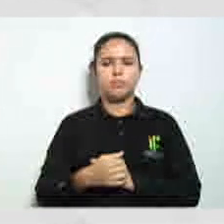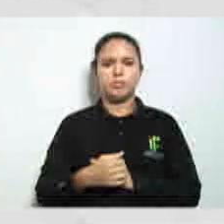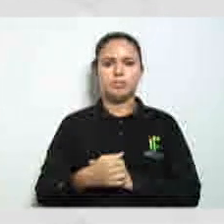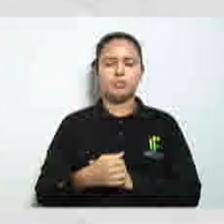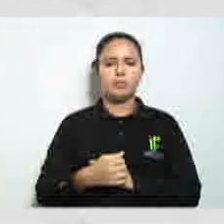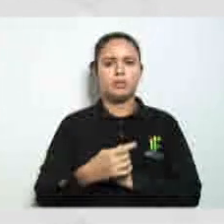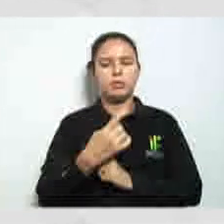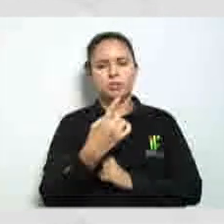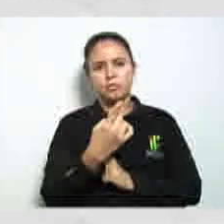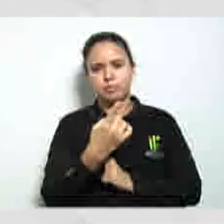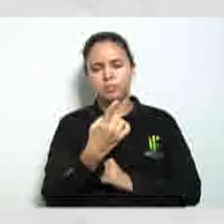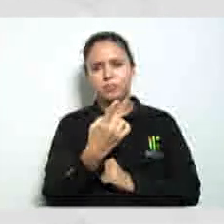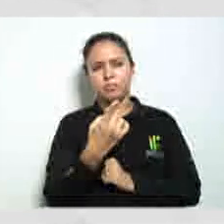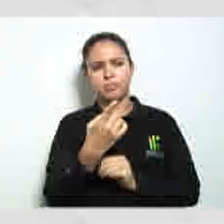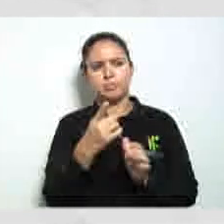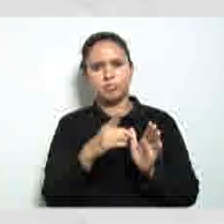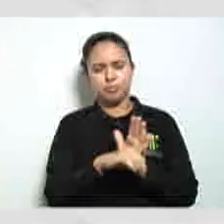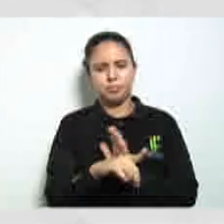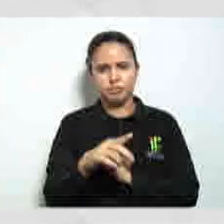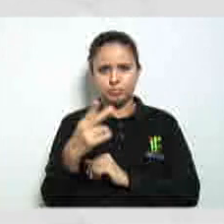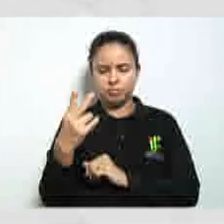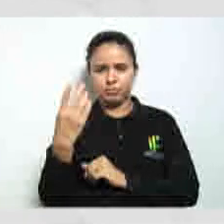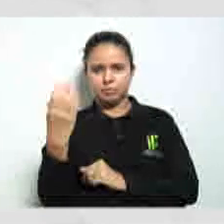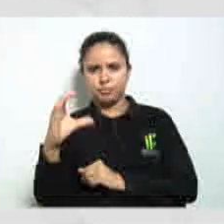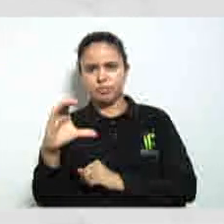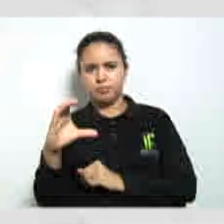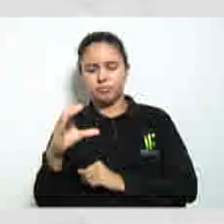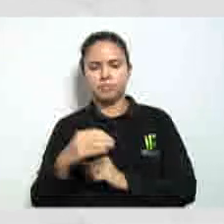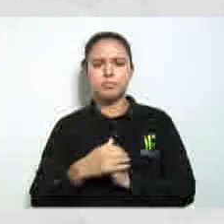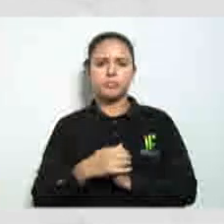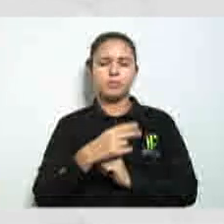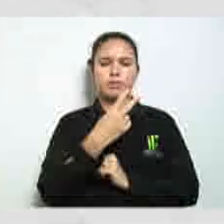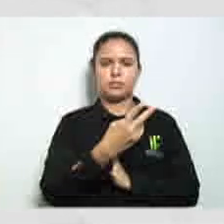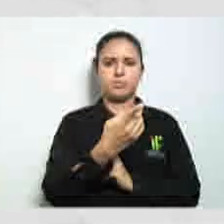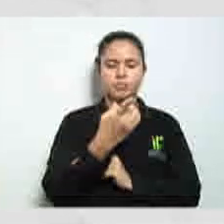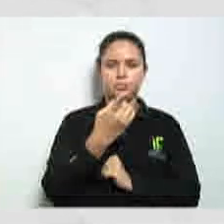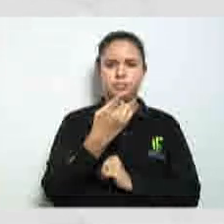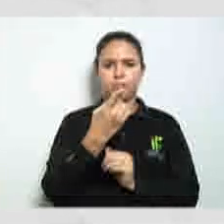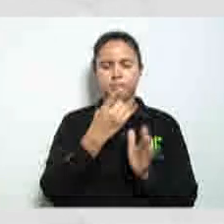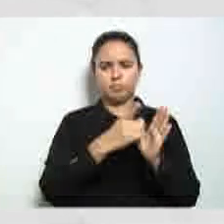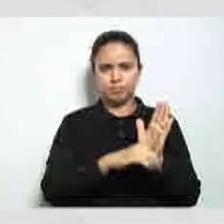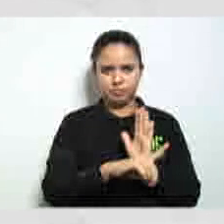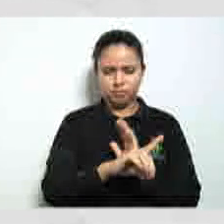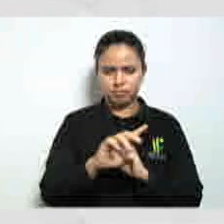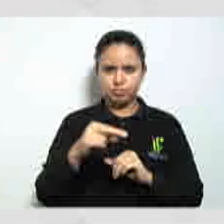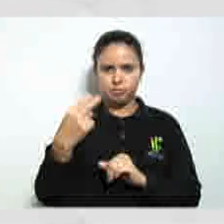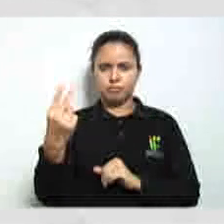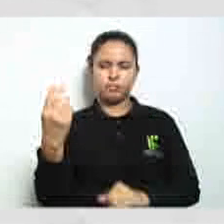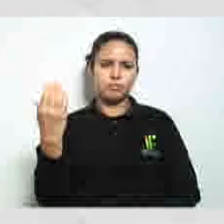1 débito, 2 créditos, com 2 débitos e 2 créditos.